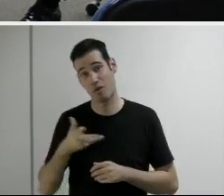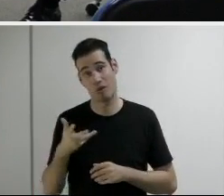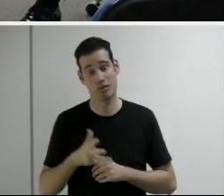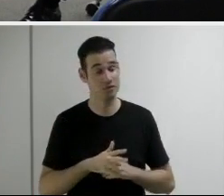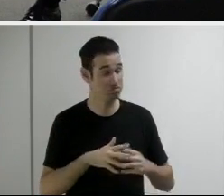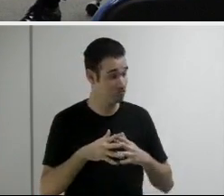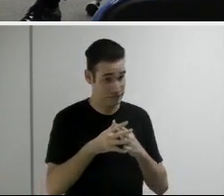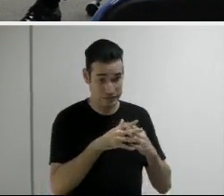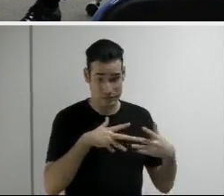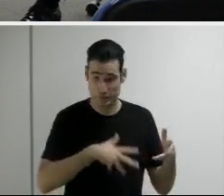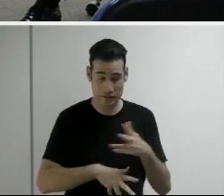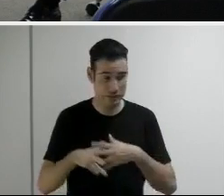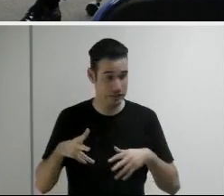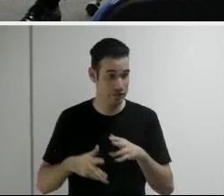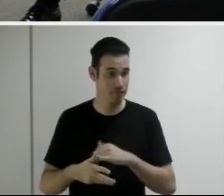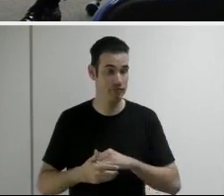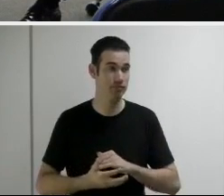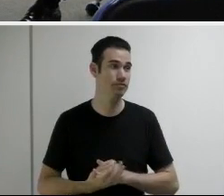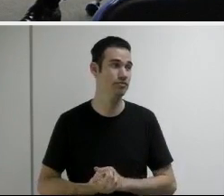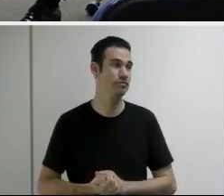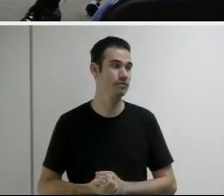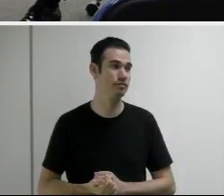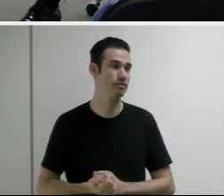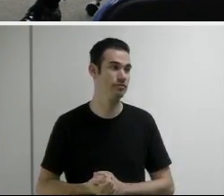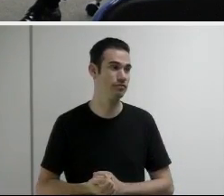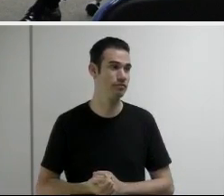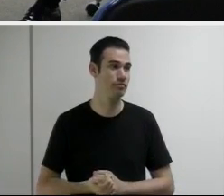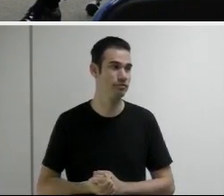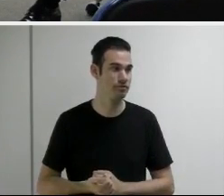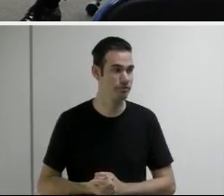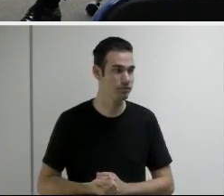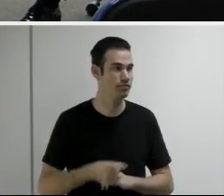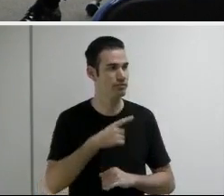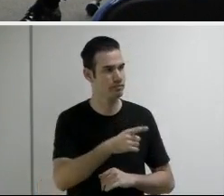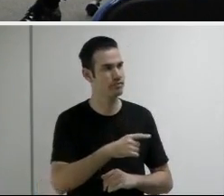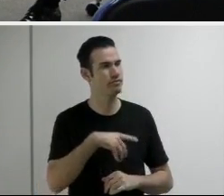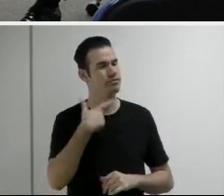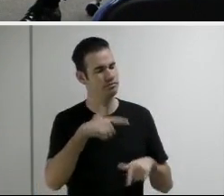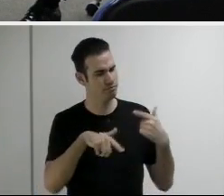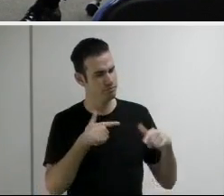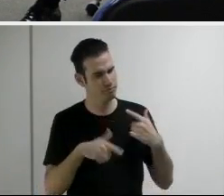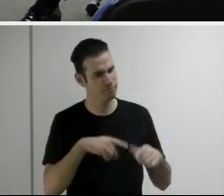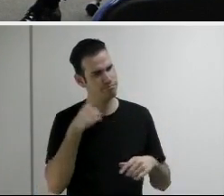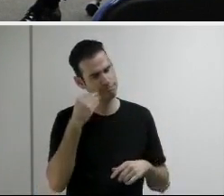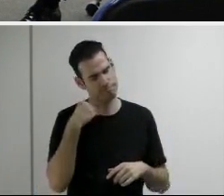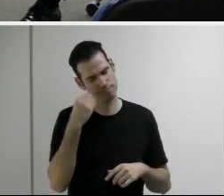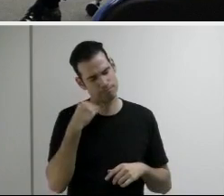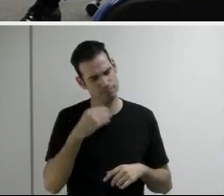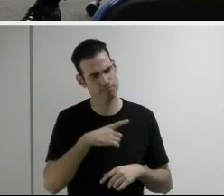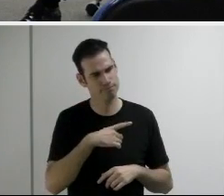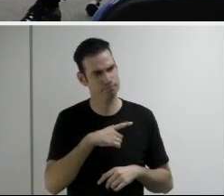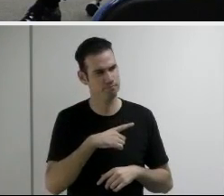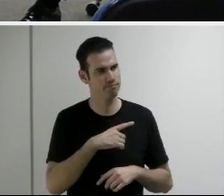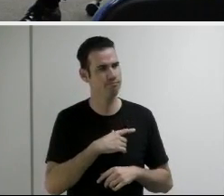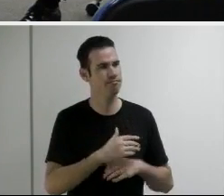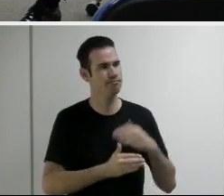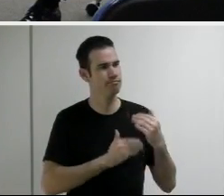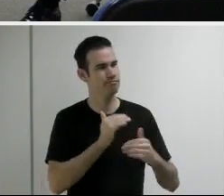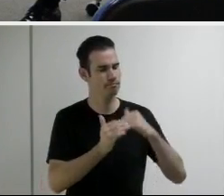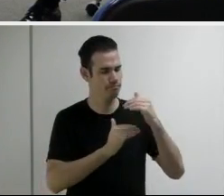confusão, não tantas décadas, mas que está envolvido nisso há tanto tempo, sabe, com toda certeza que cada vez mais